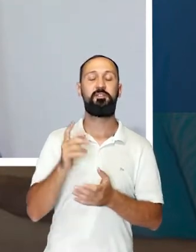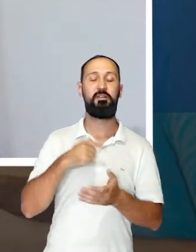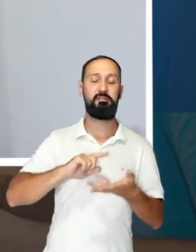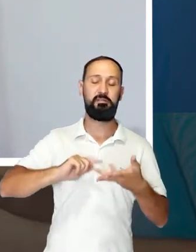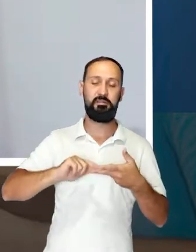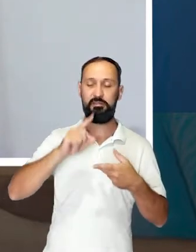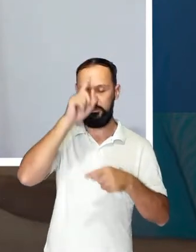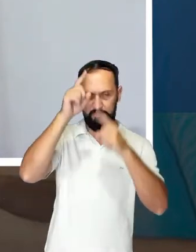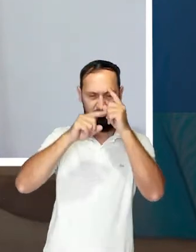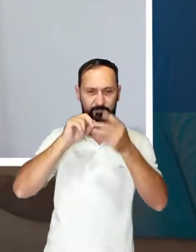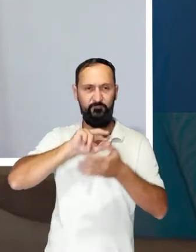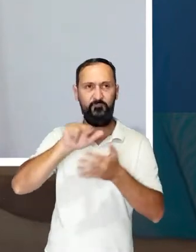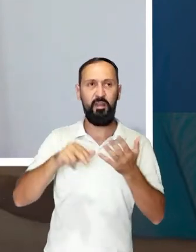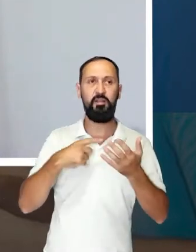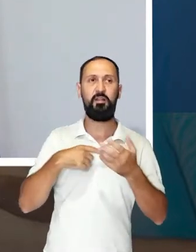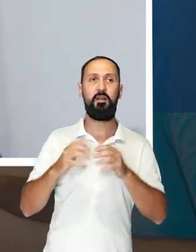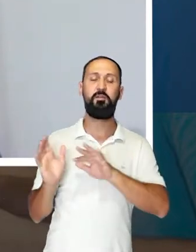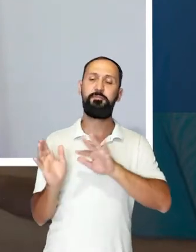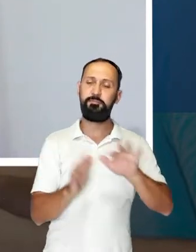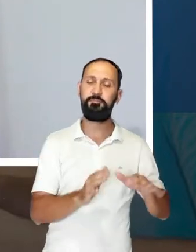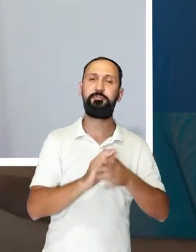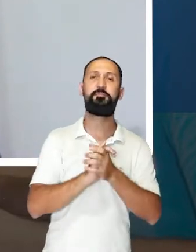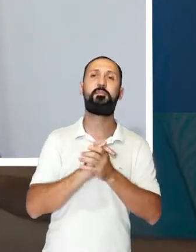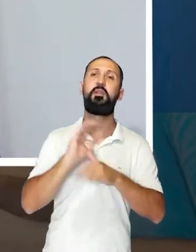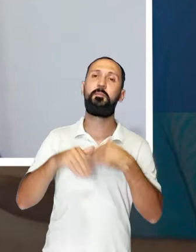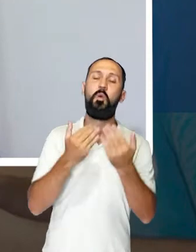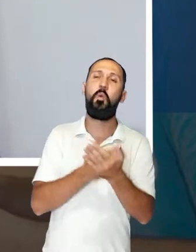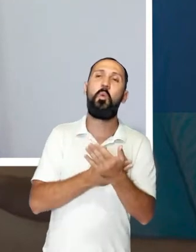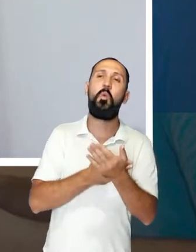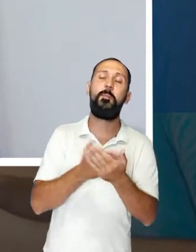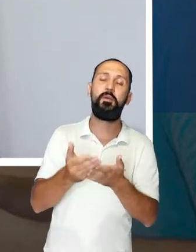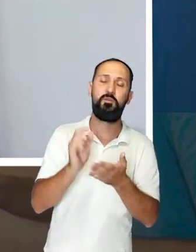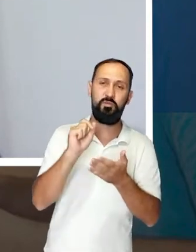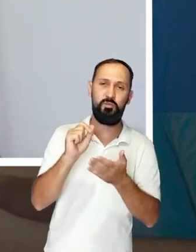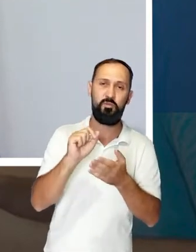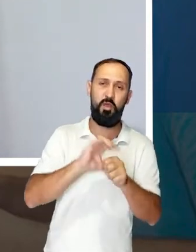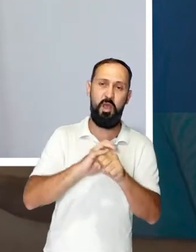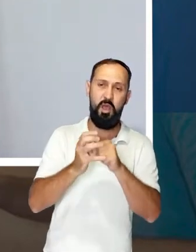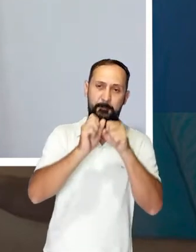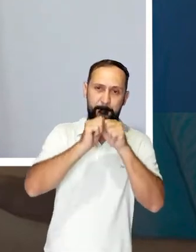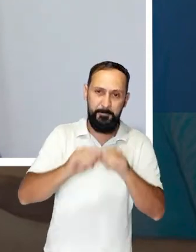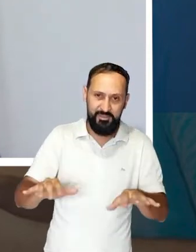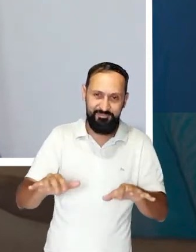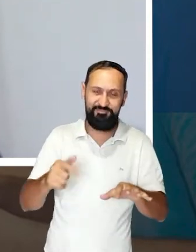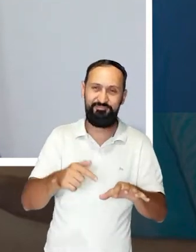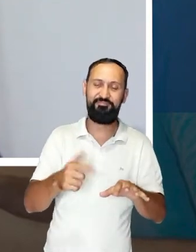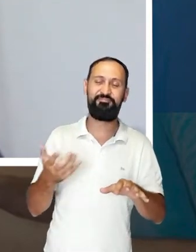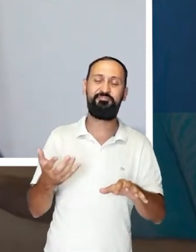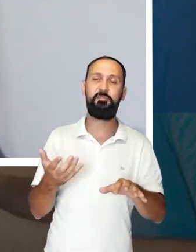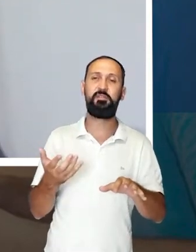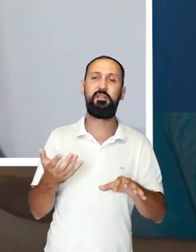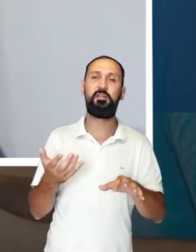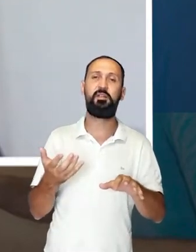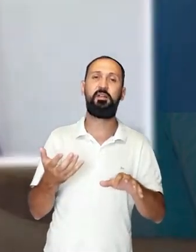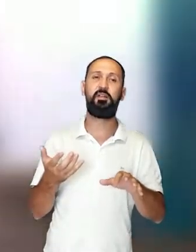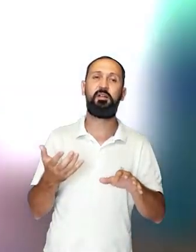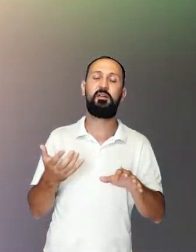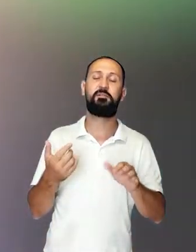desisti, já tinha vários drinks montados, aí deixei para lá. Quando veio a pandemia, né,